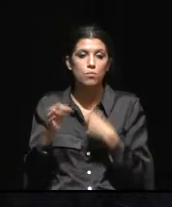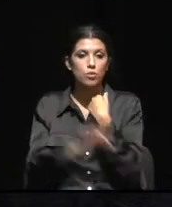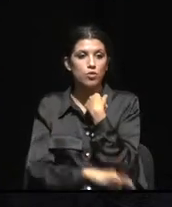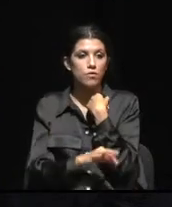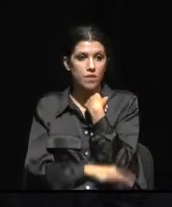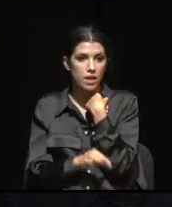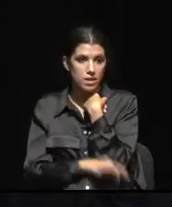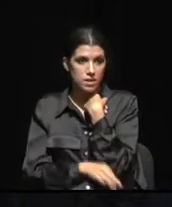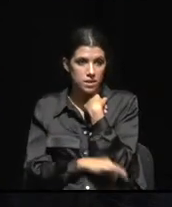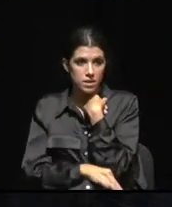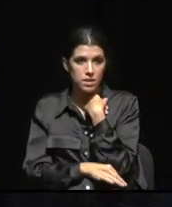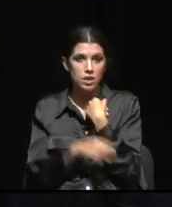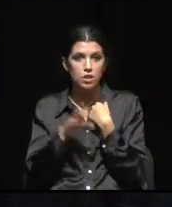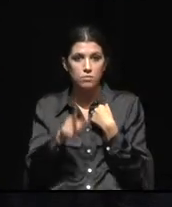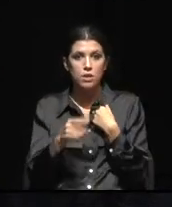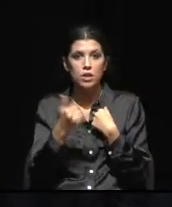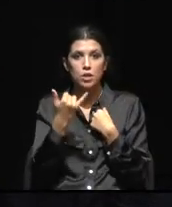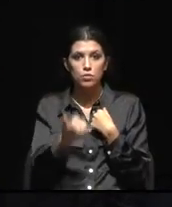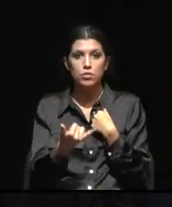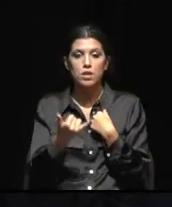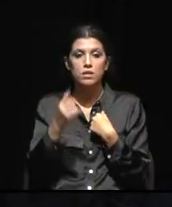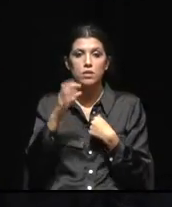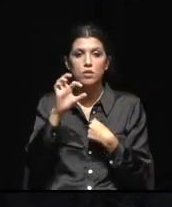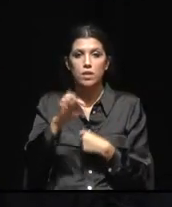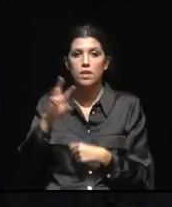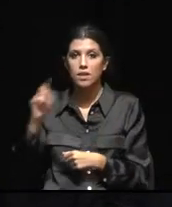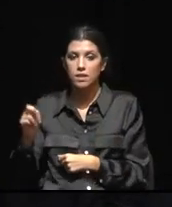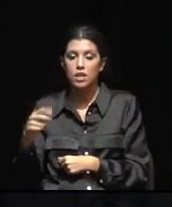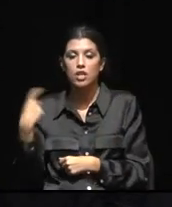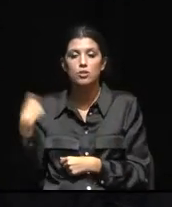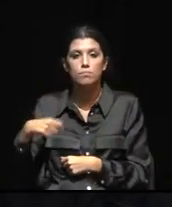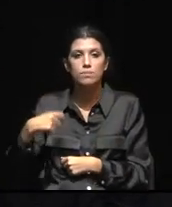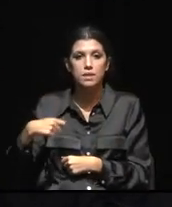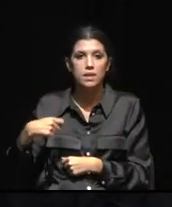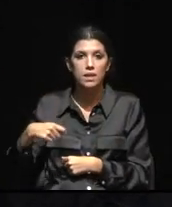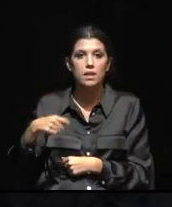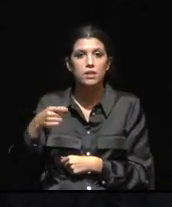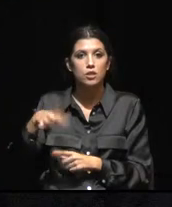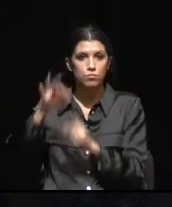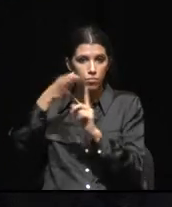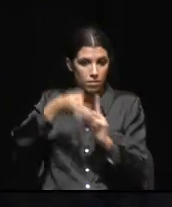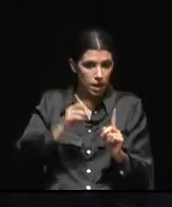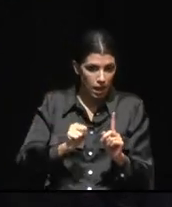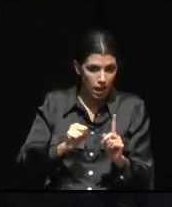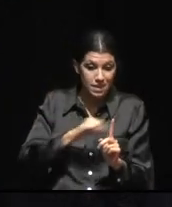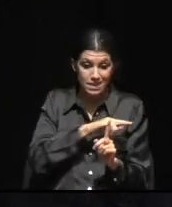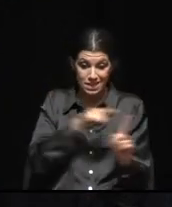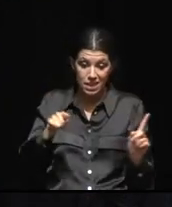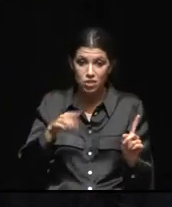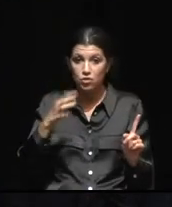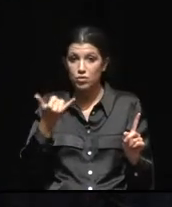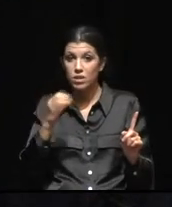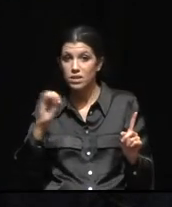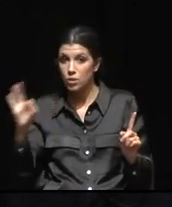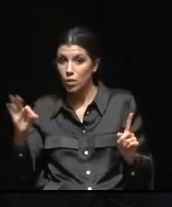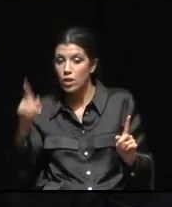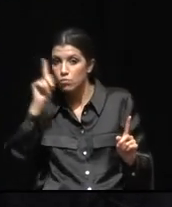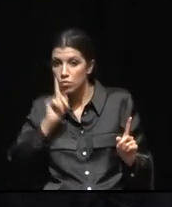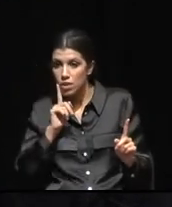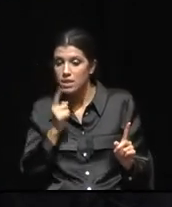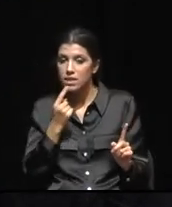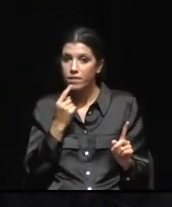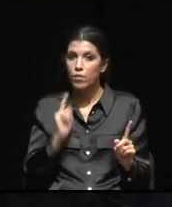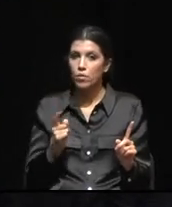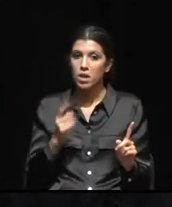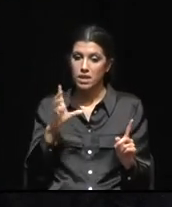Freguesia 1283 são presididas por eleitos pelo PS dos quais 204 São mulheres O que significa